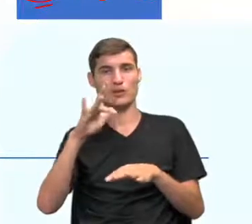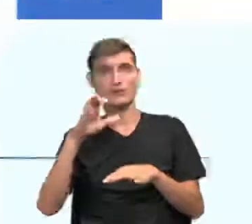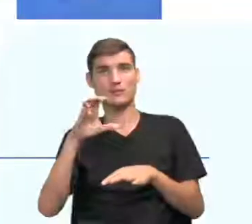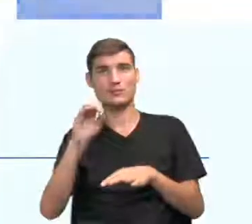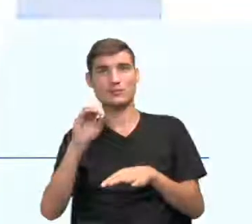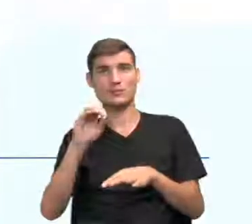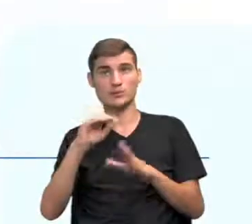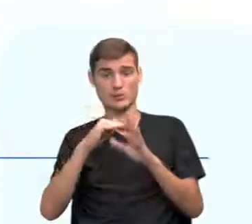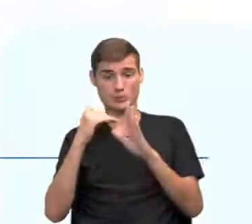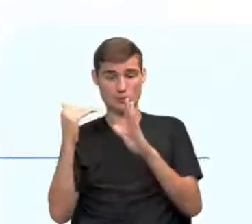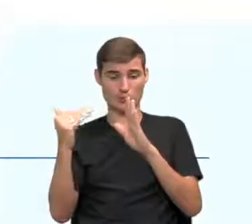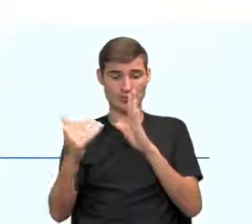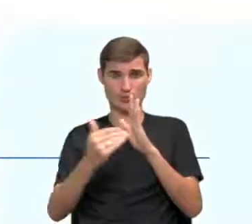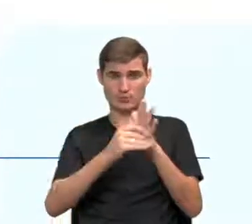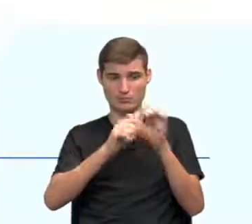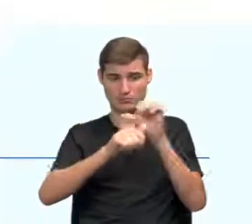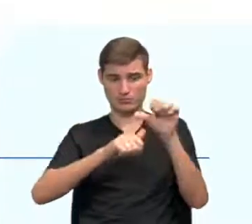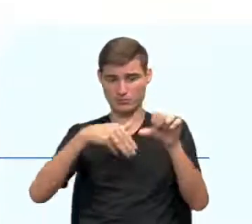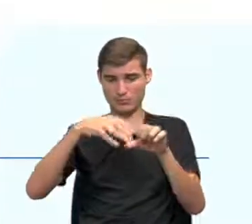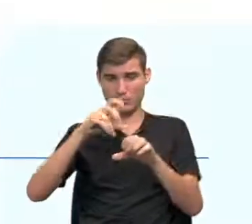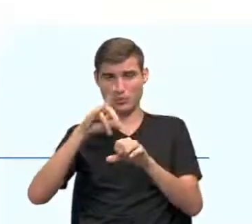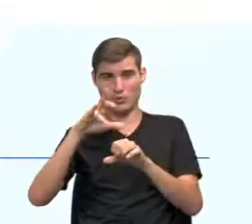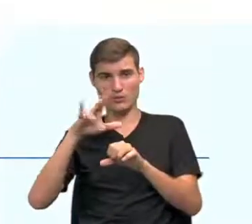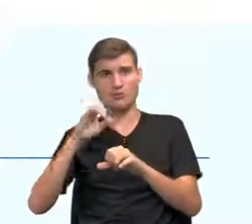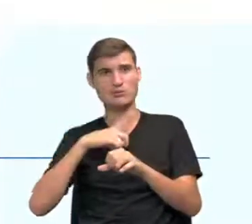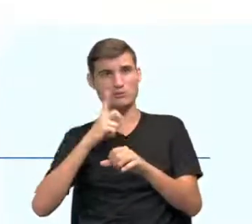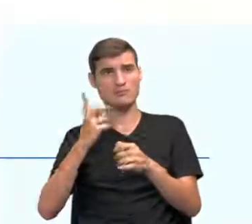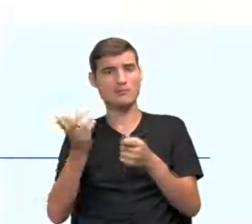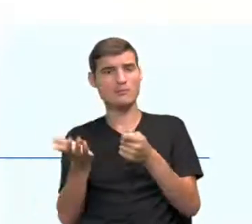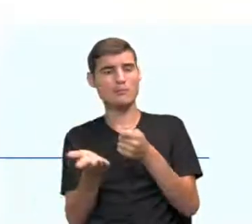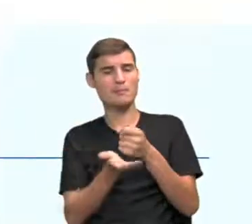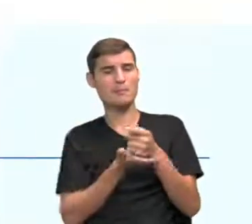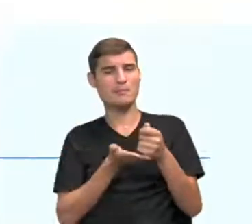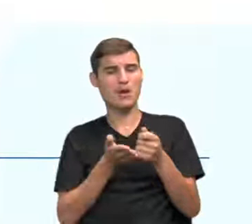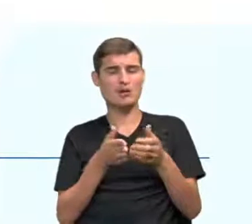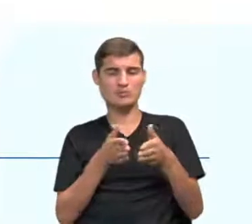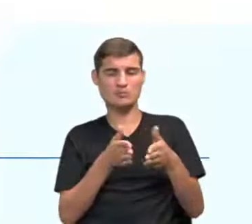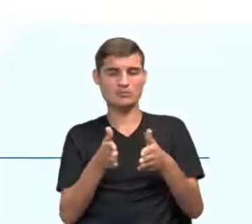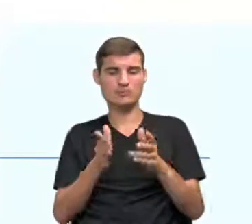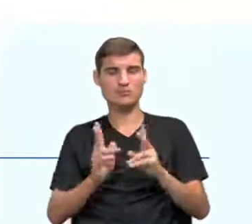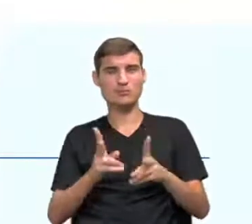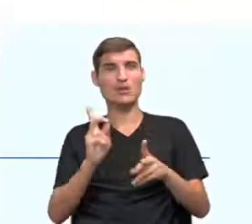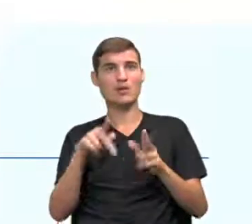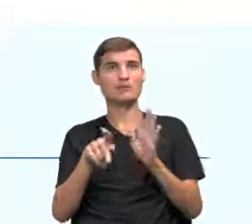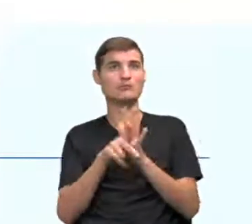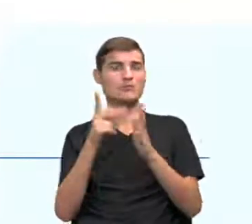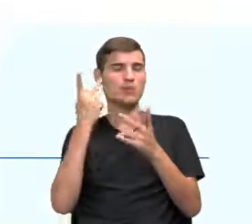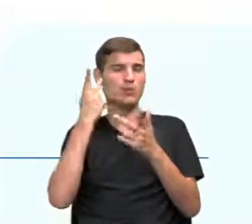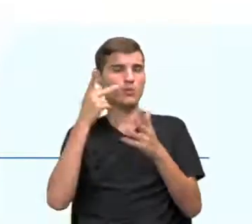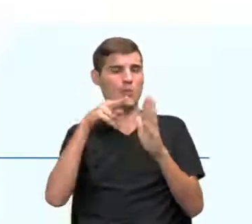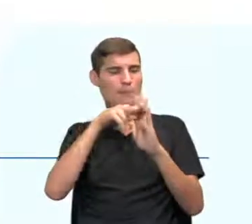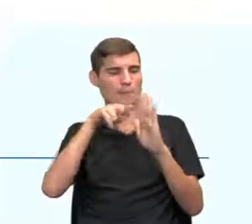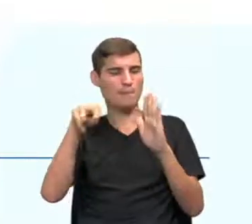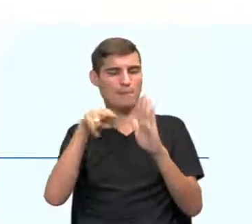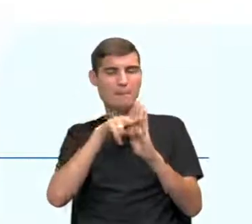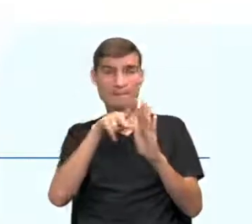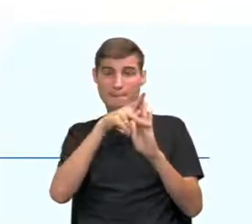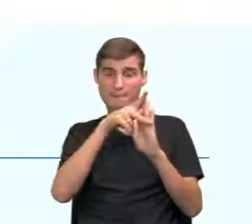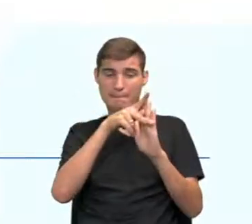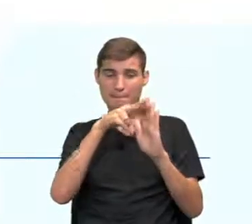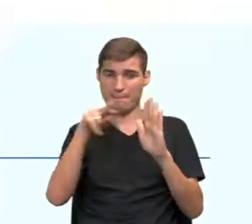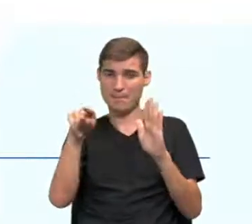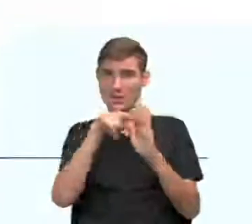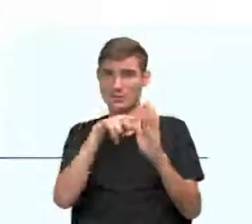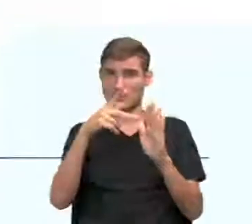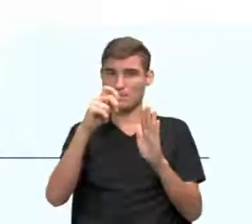toda modulação, tem um processo básico a ser seguido para a gente conseguir padronizar como que é feita a modulação.